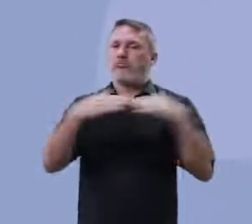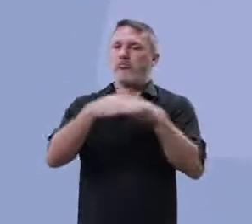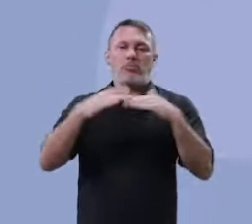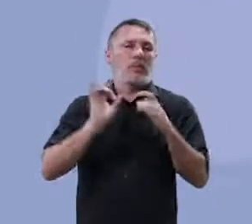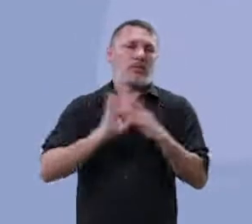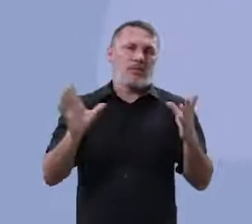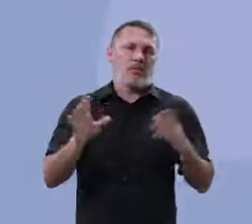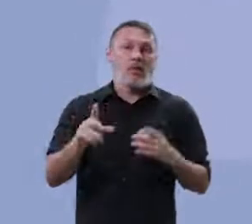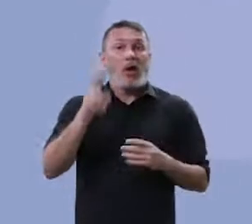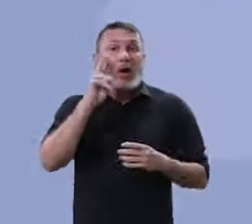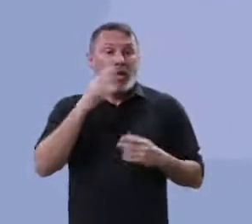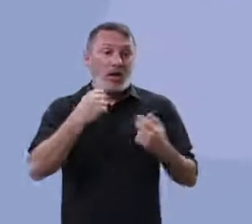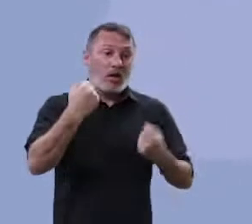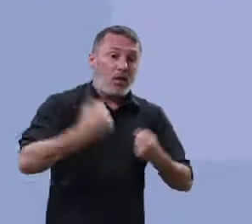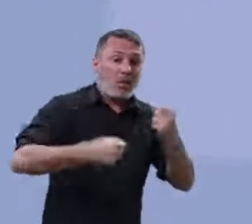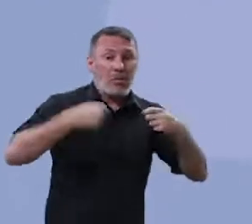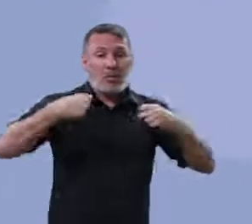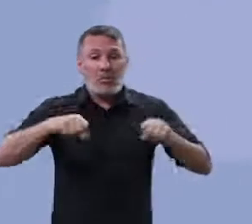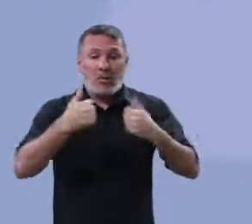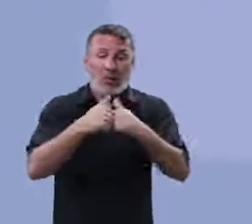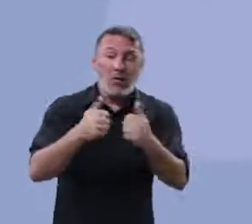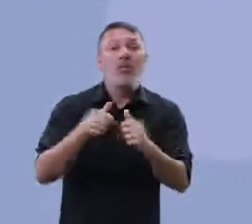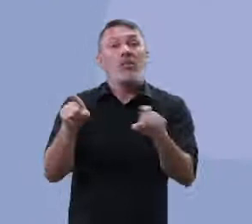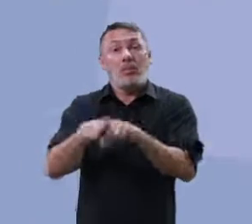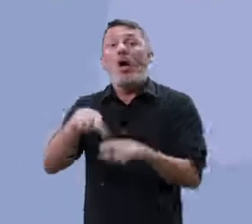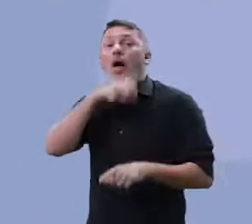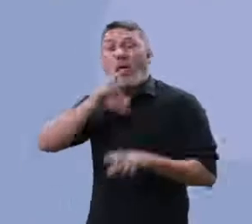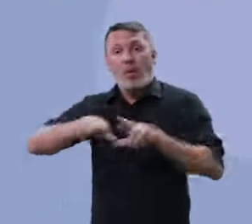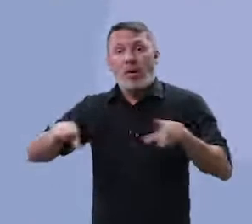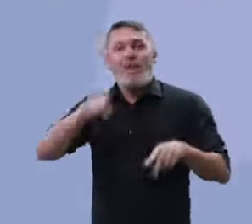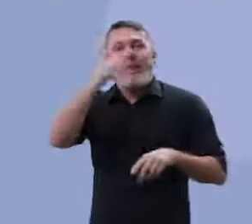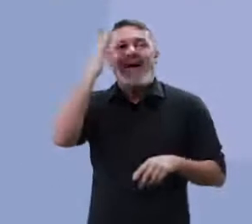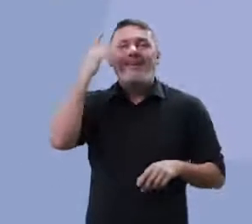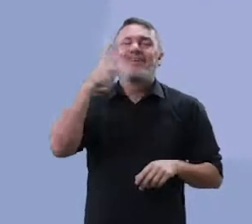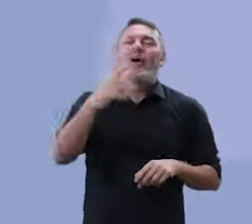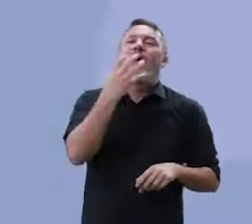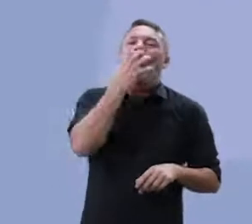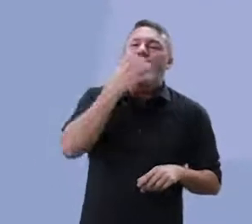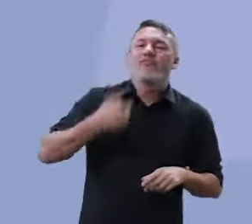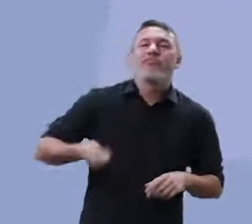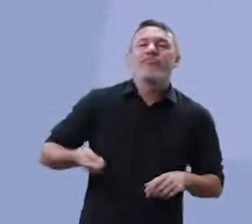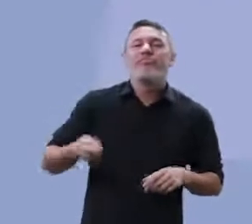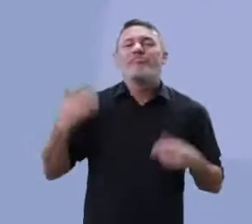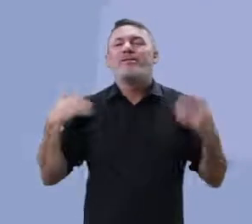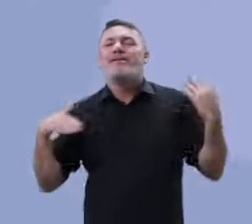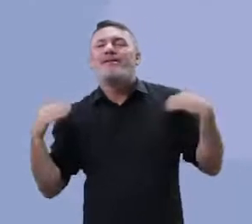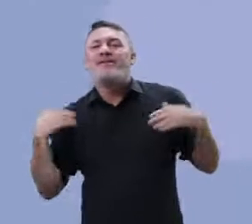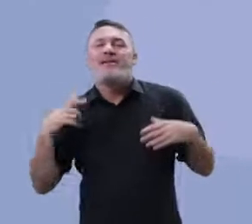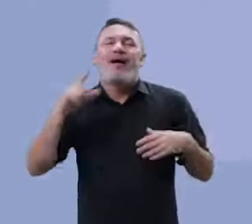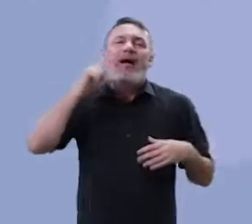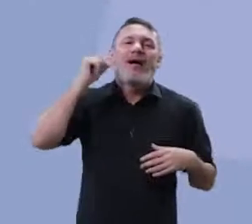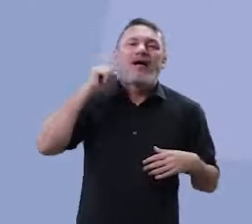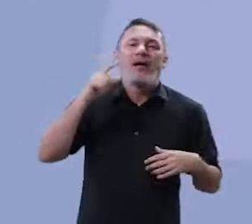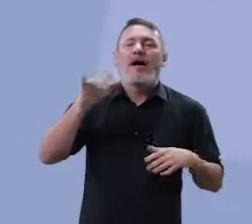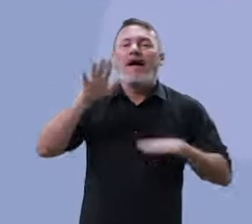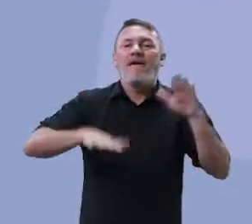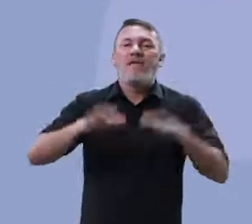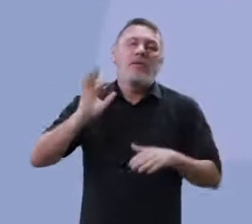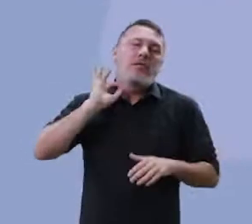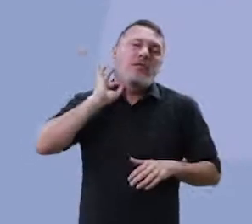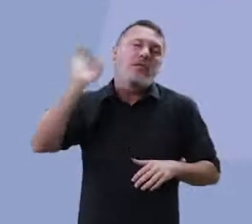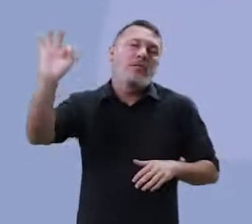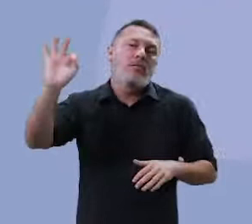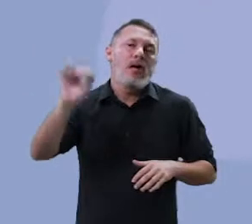Olha lá, veículos e animais. O seu cachorrinho que você, às vezes, carrega por aí, anda com ele,